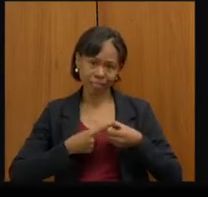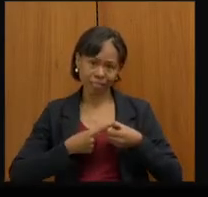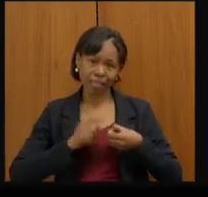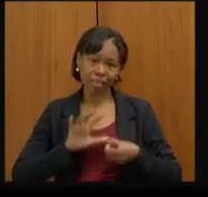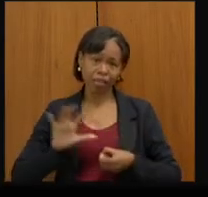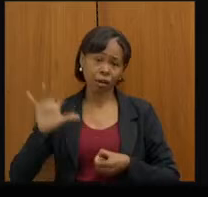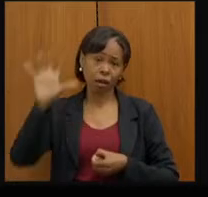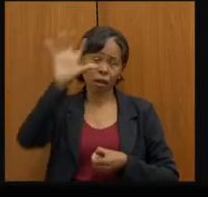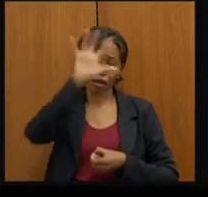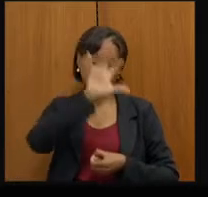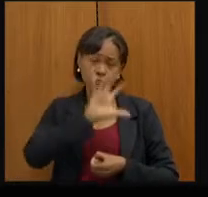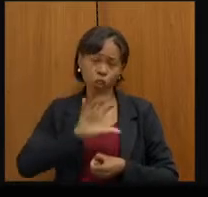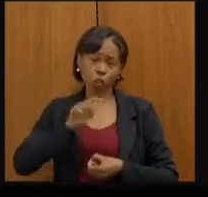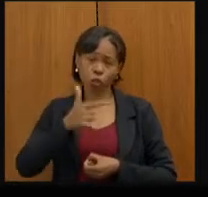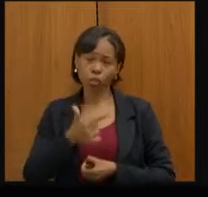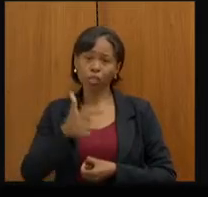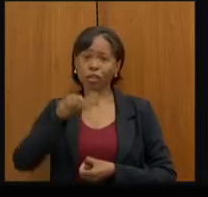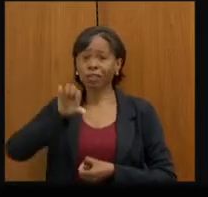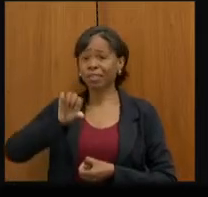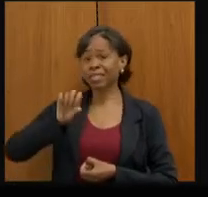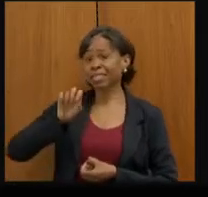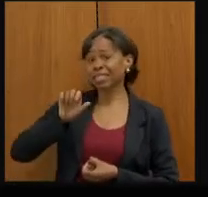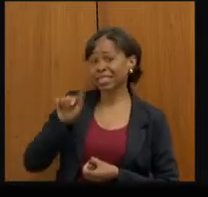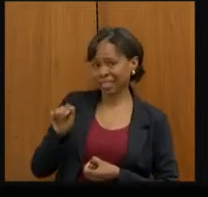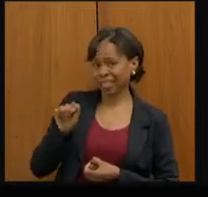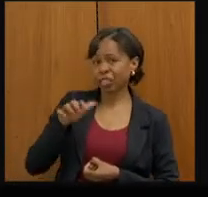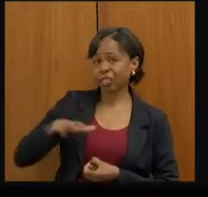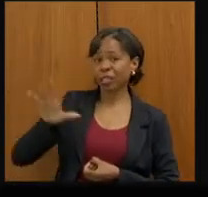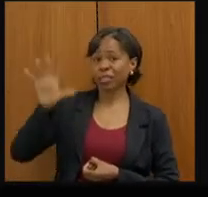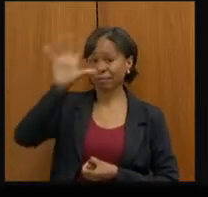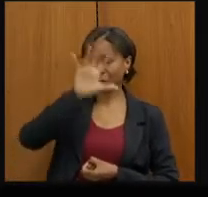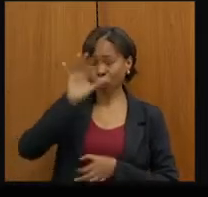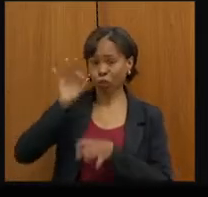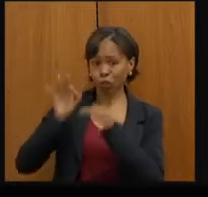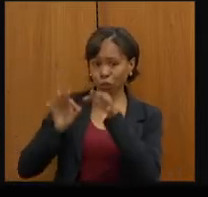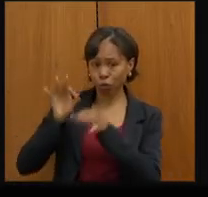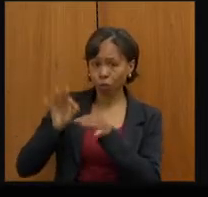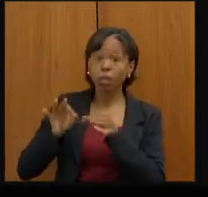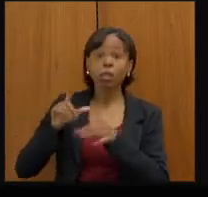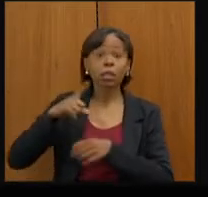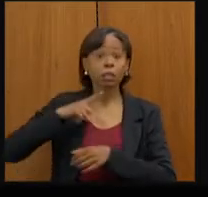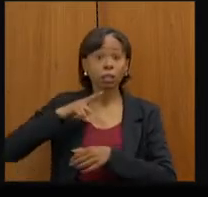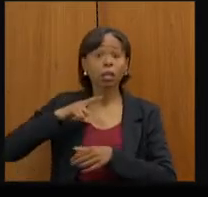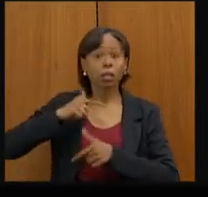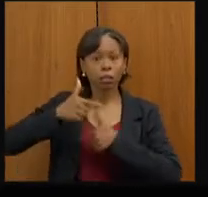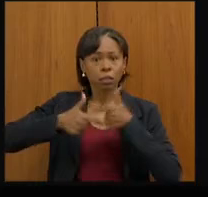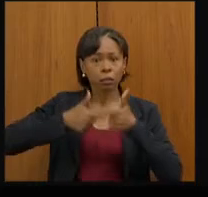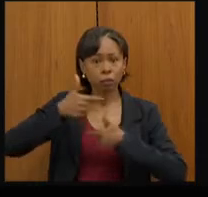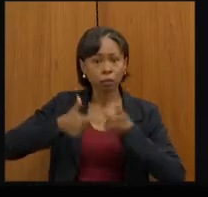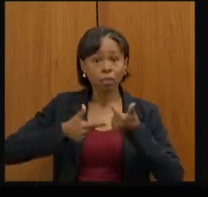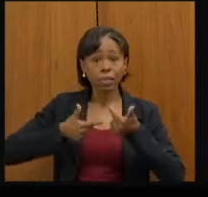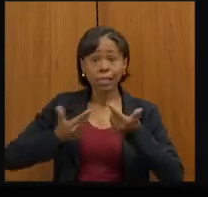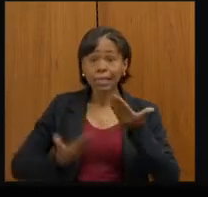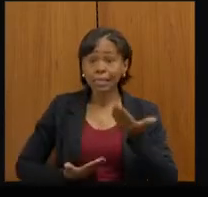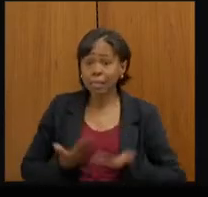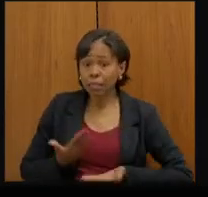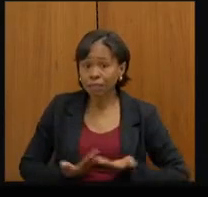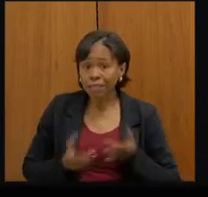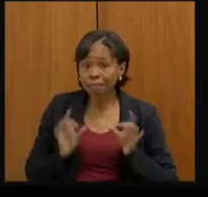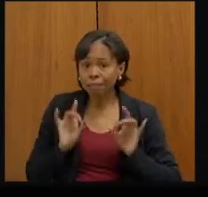297 comarcas E aí os serviços especializados estão tão importante não são